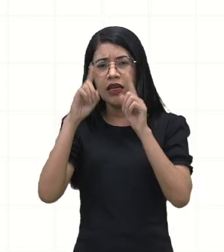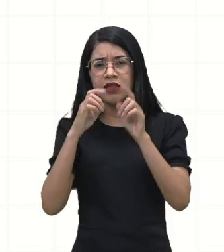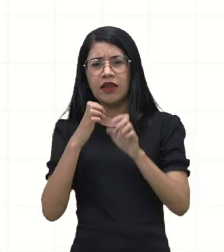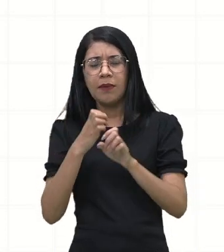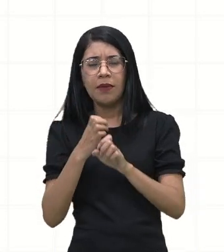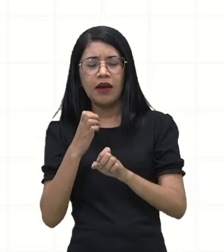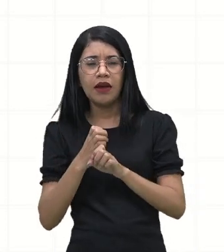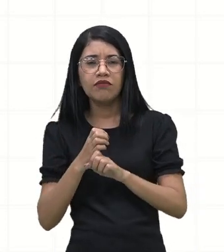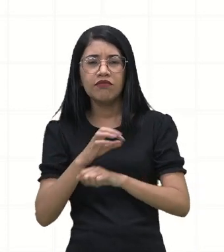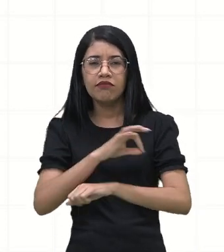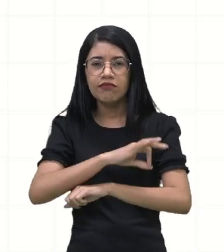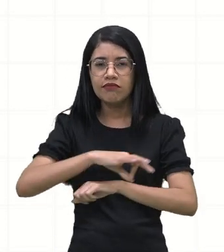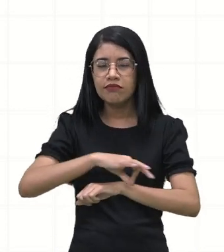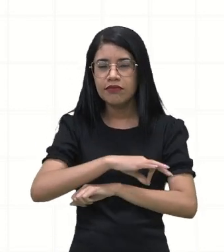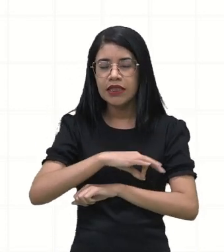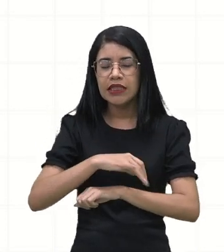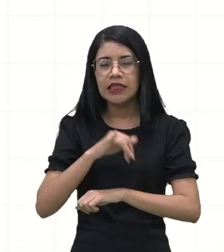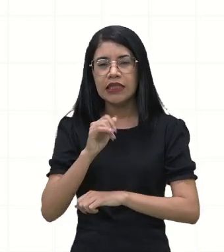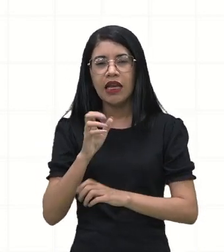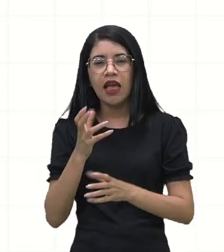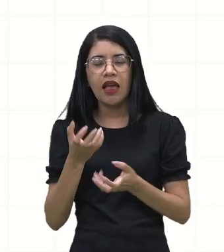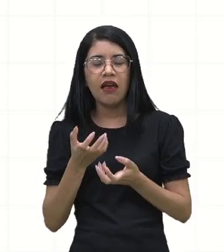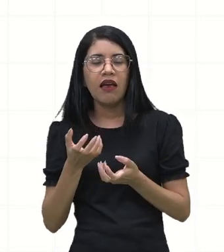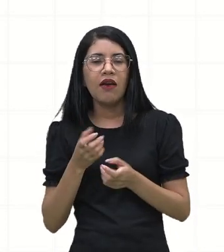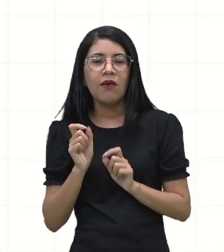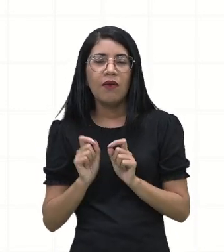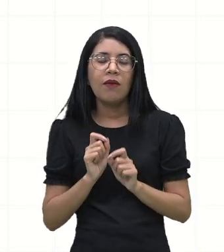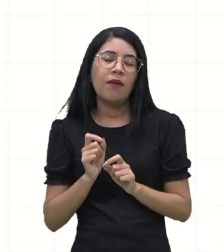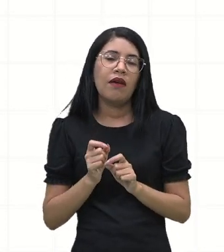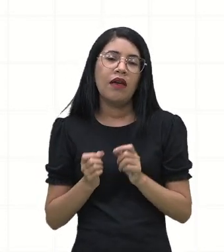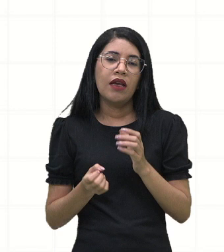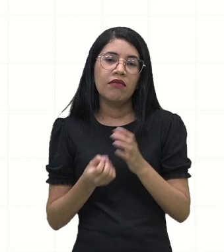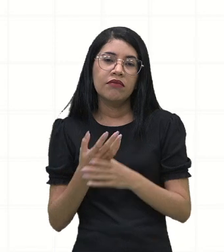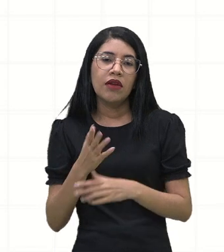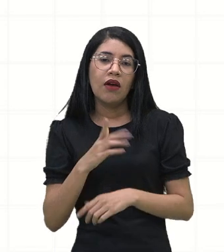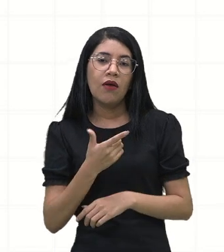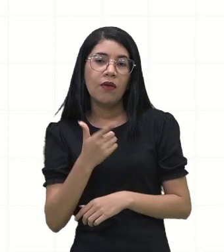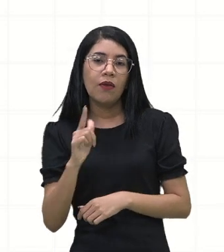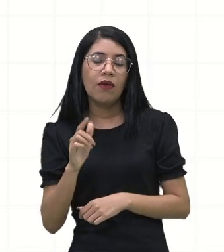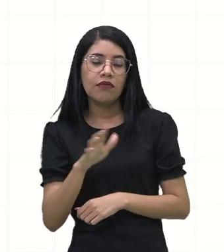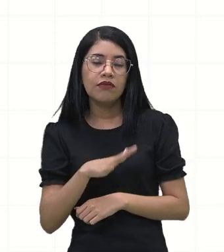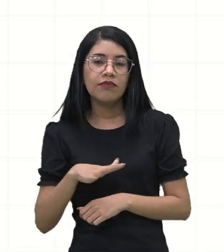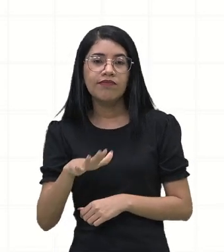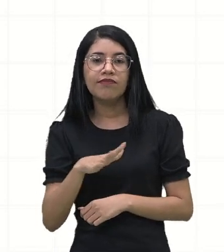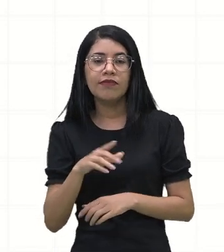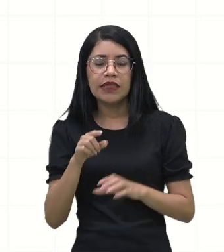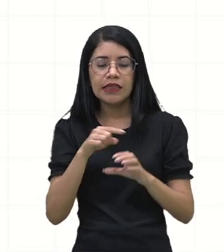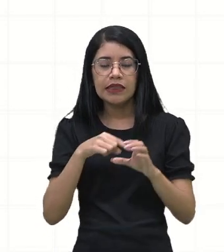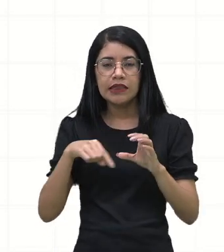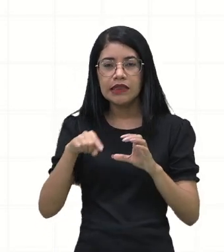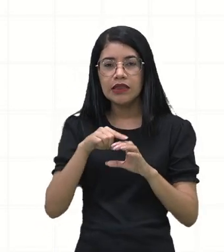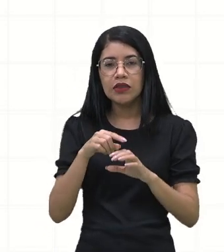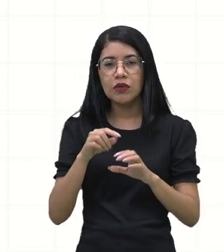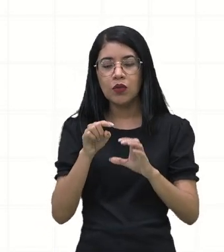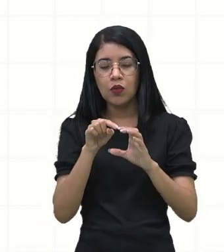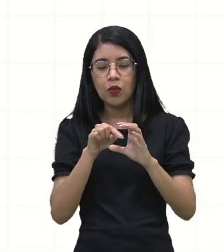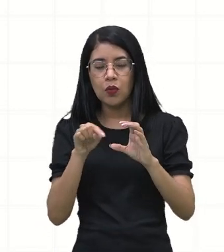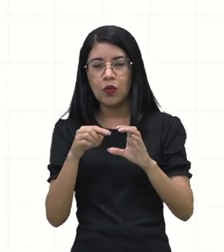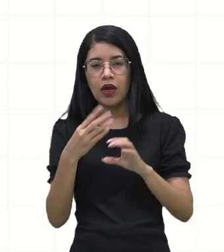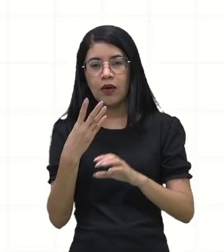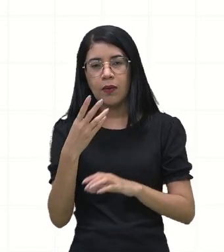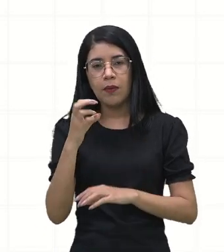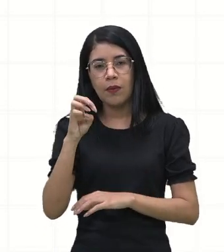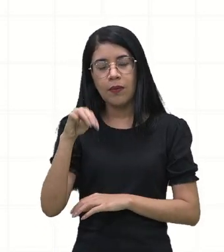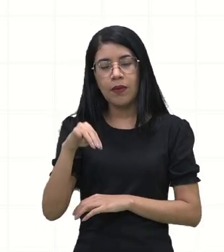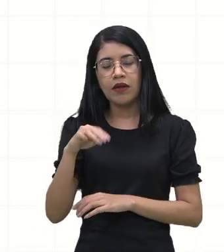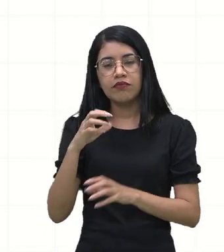que você queira adicionar uma área circular menor no centro de um dos canteiros de flores, com um raio de 4 metros. Calcule a área